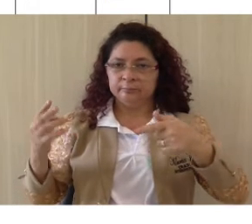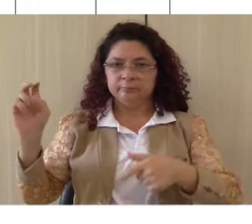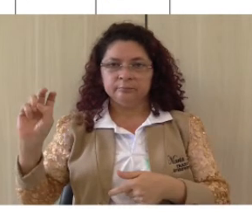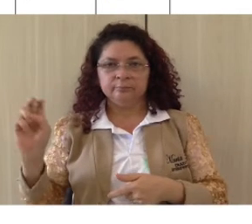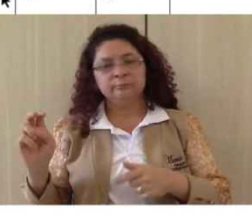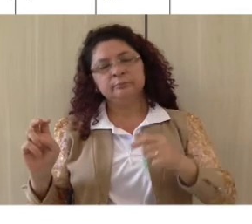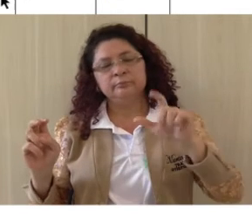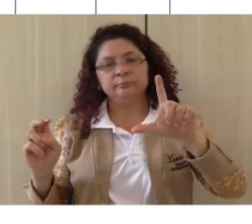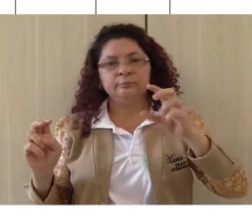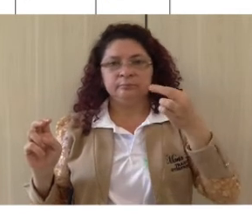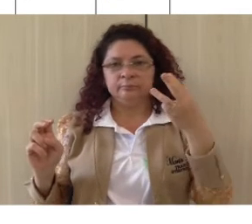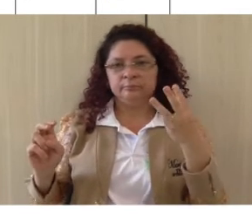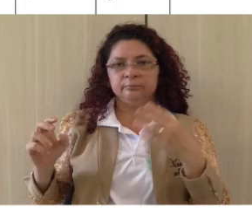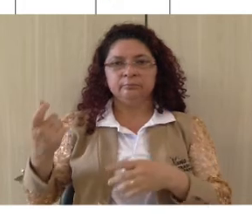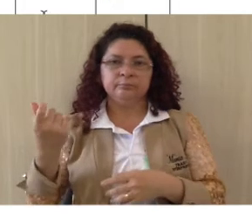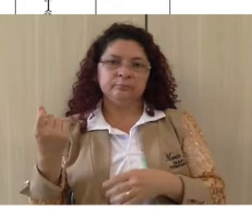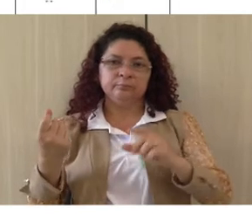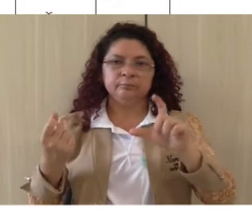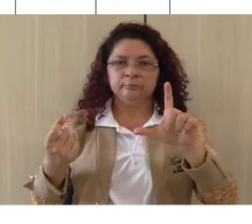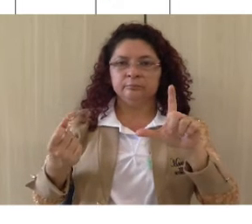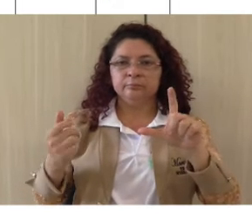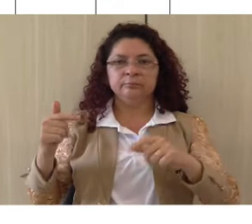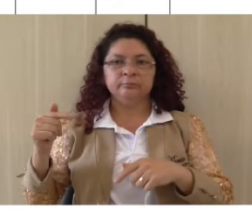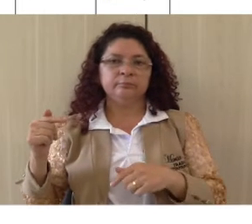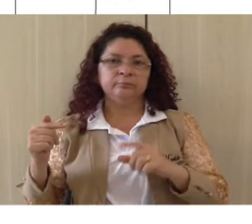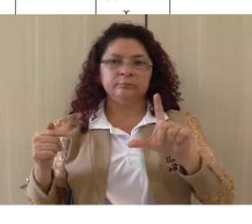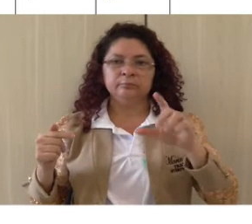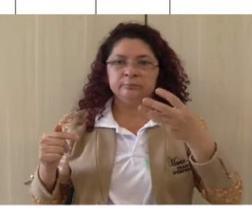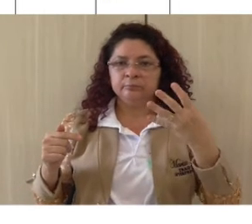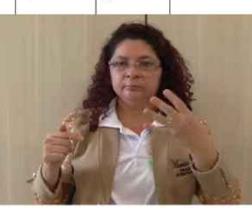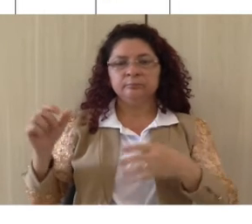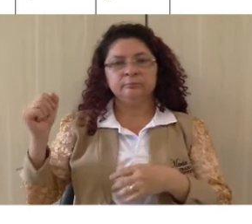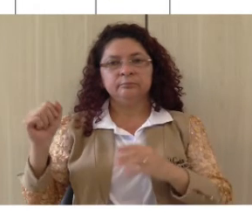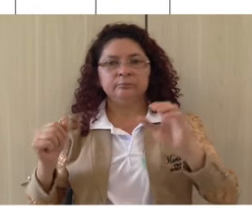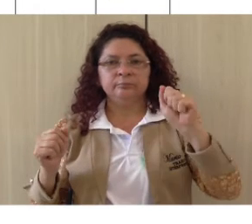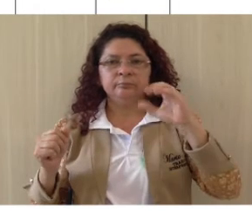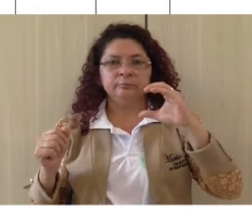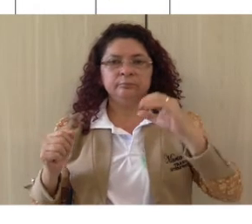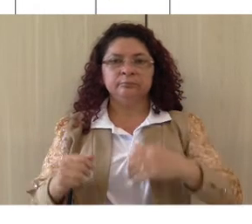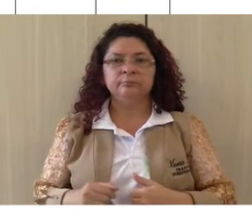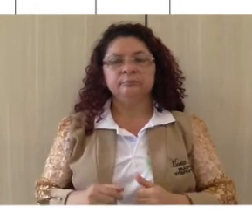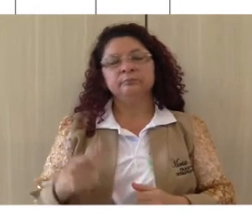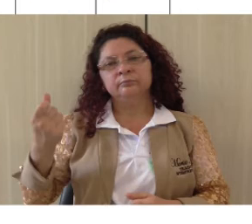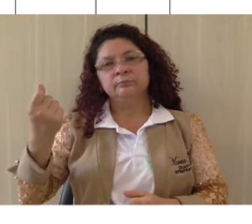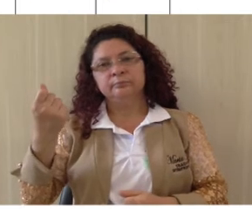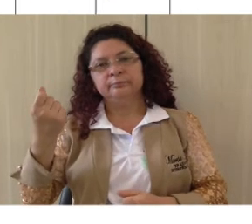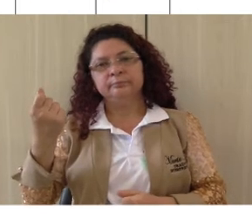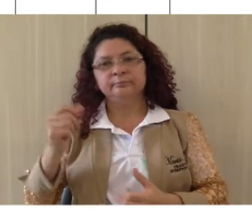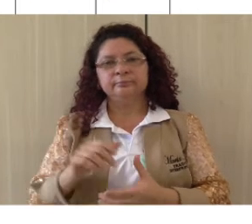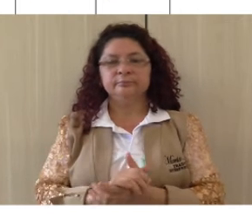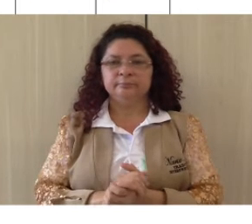quinto, L3, sexto, L8, sétimo, L4, oitavo, AC. Sexta linha da